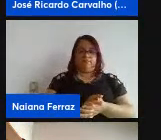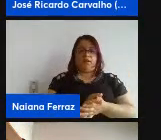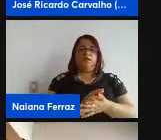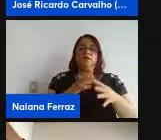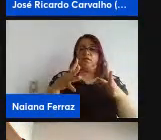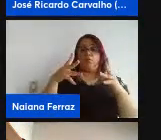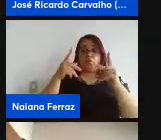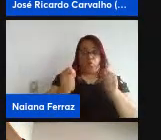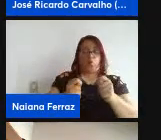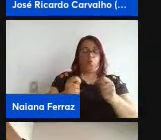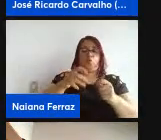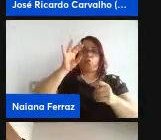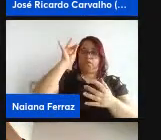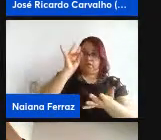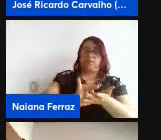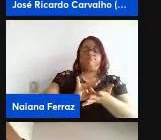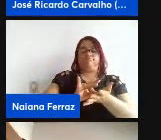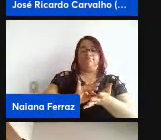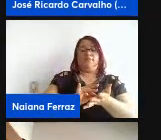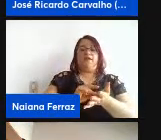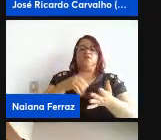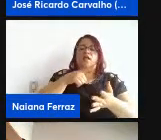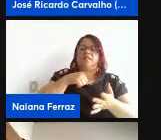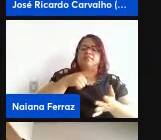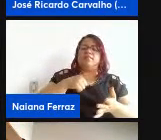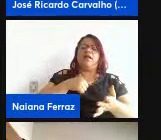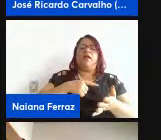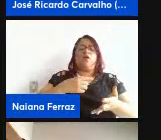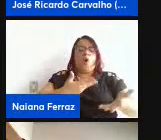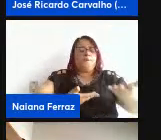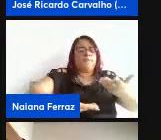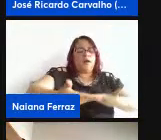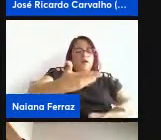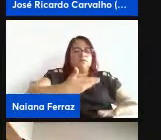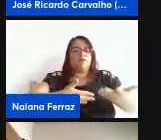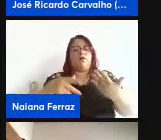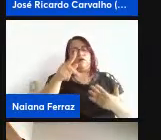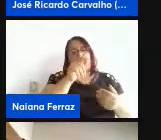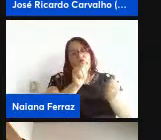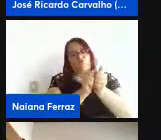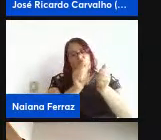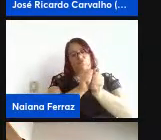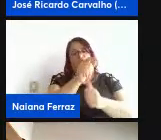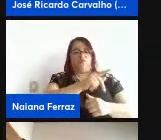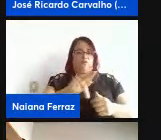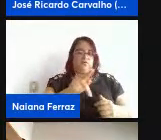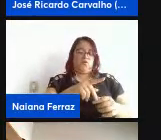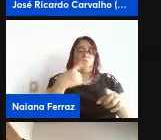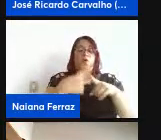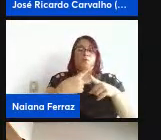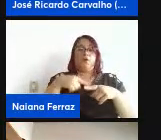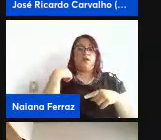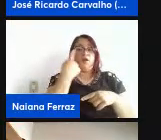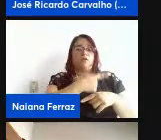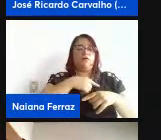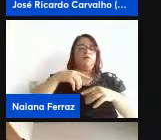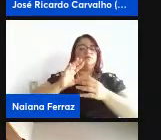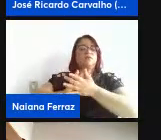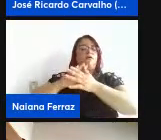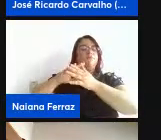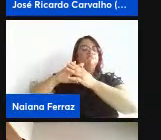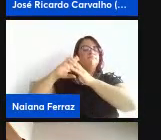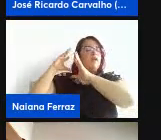aqui também tem a mediação do professor, porque a gente fez algumas revisões coletivas,